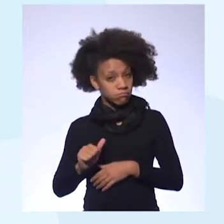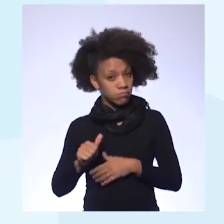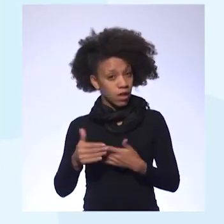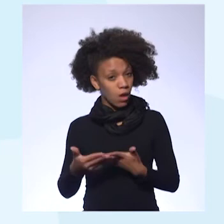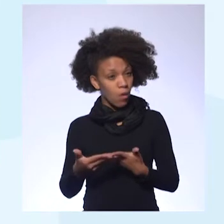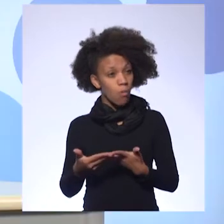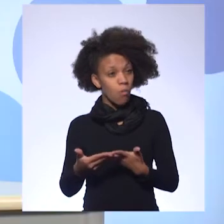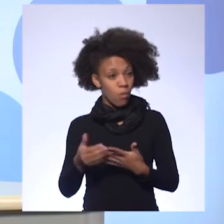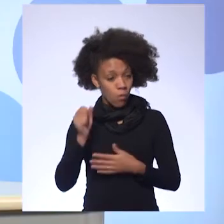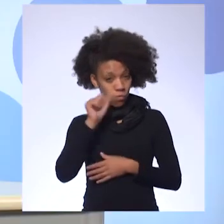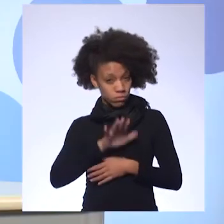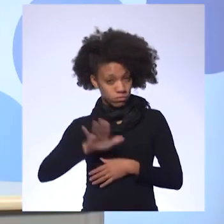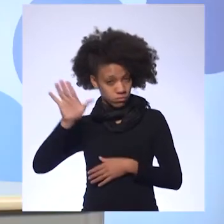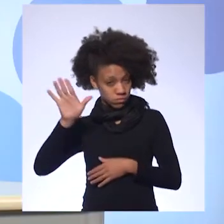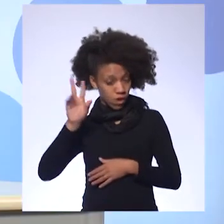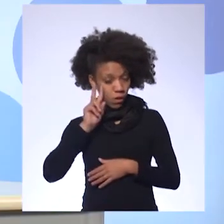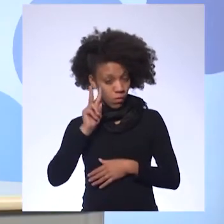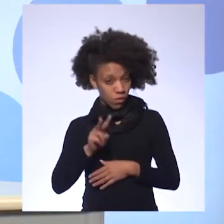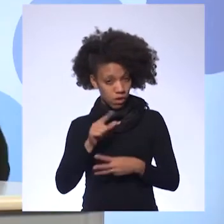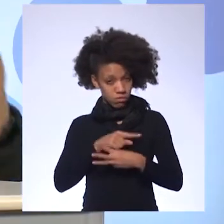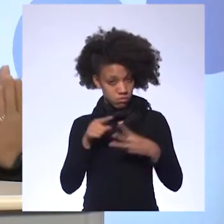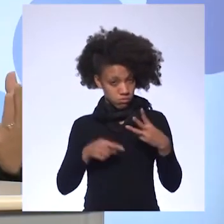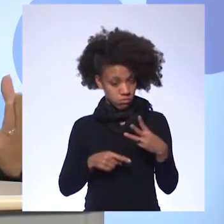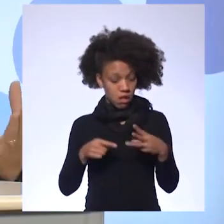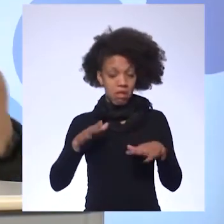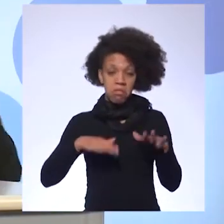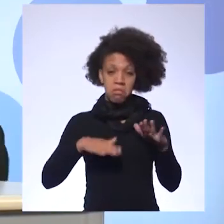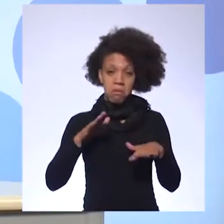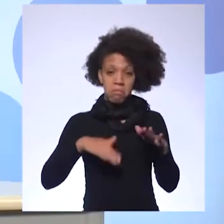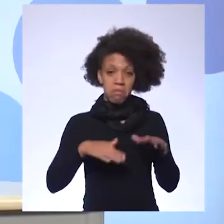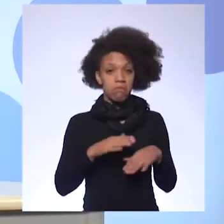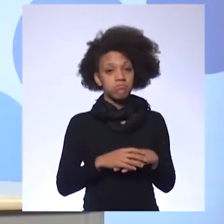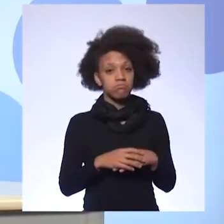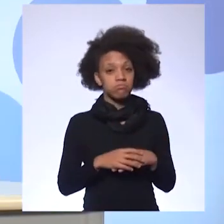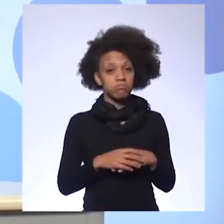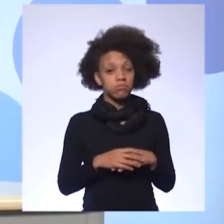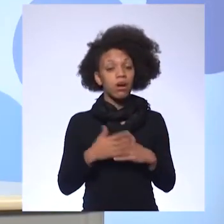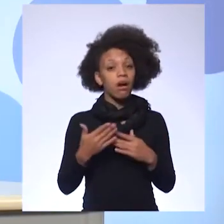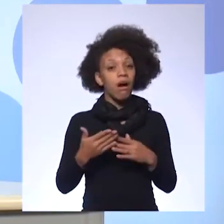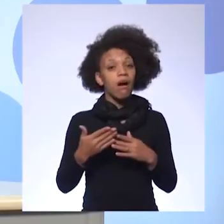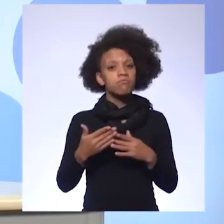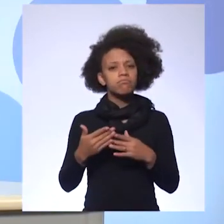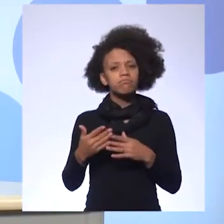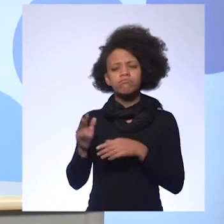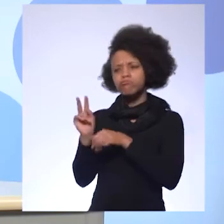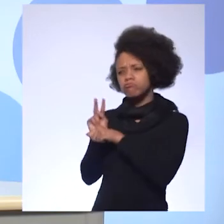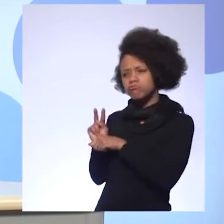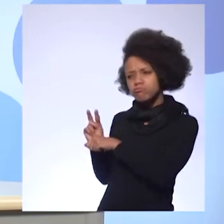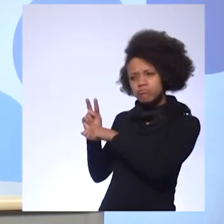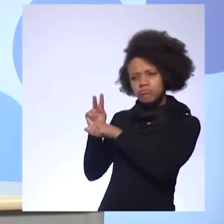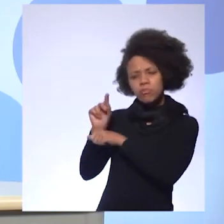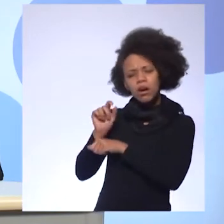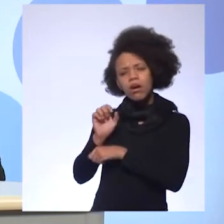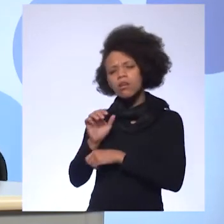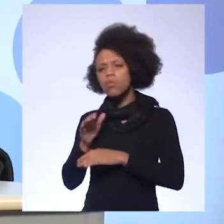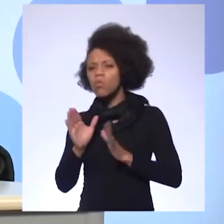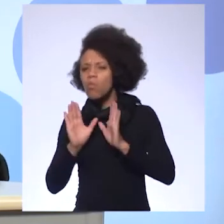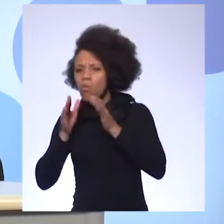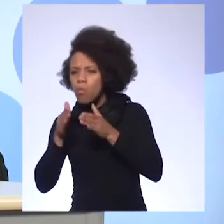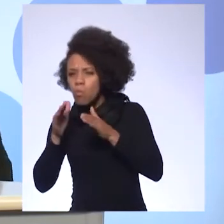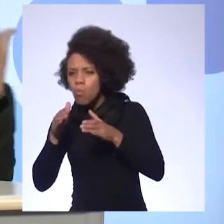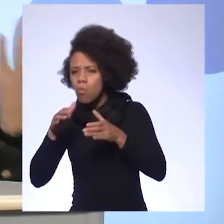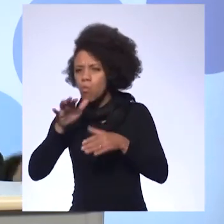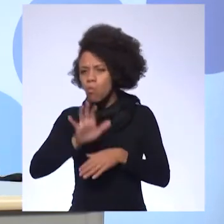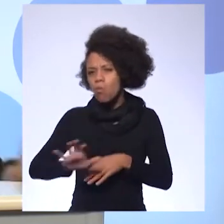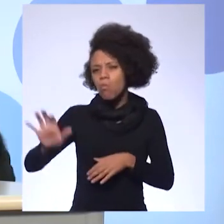estamos tendo esse olhar para esses 3 continentes. Independente disso, as grandes reservas elas estão aí numa região que nós chamamos